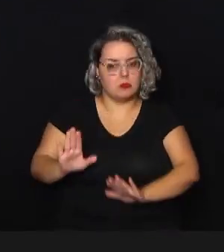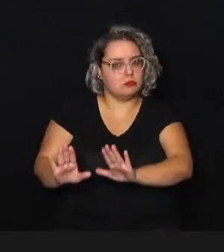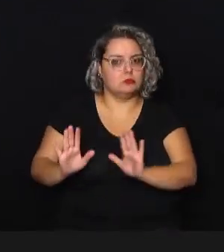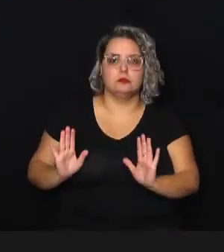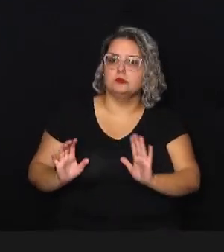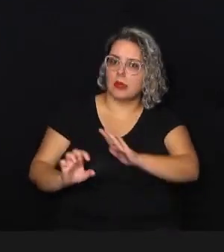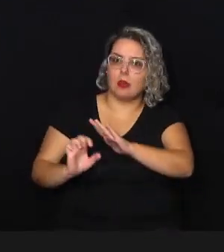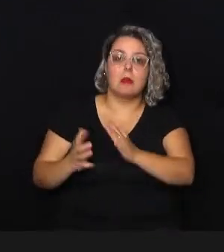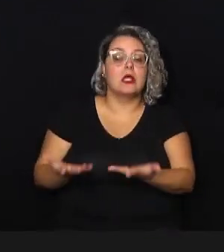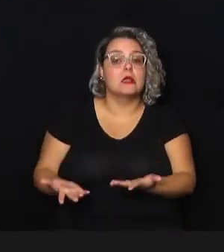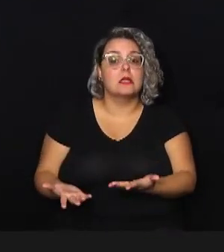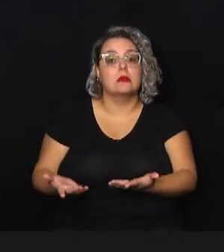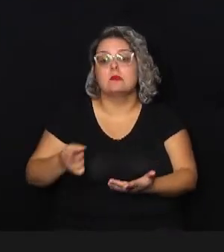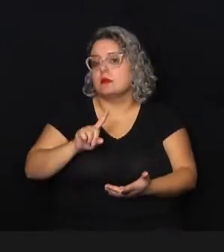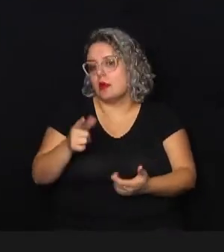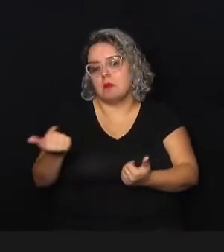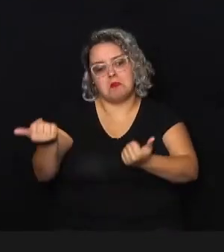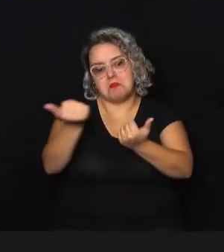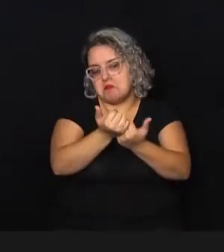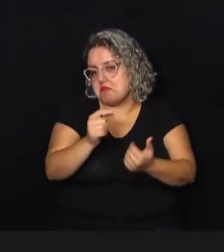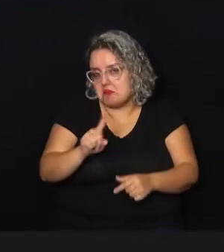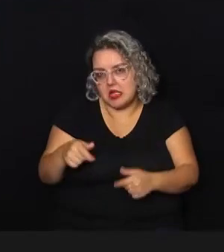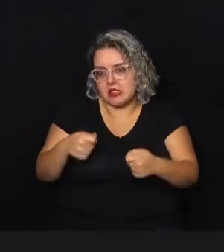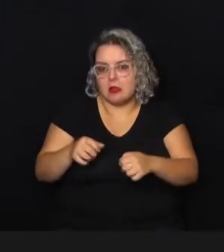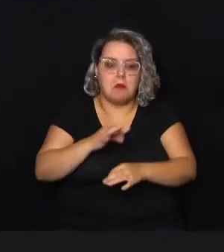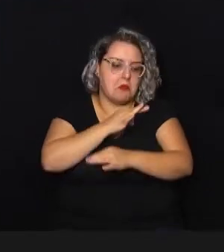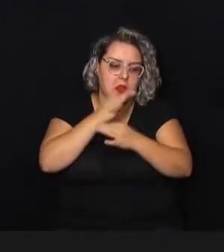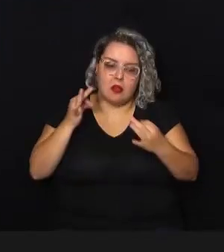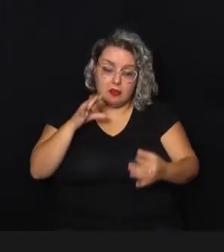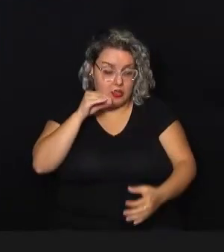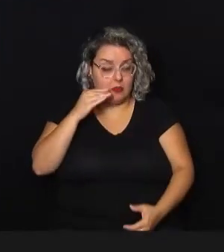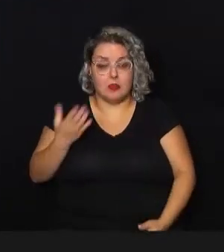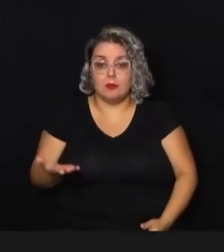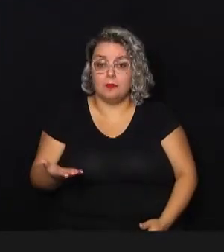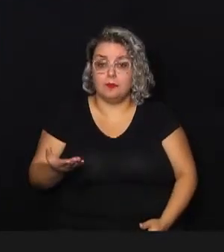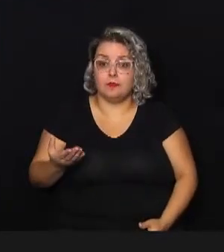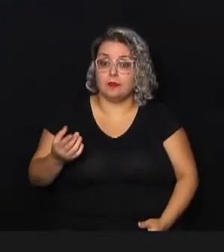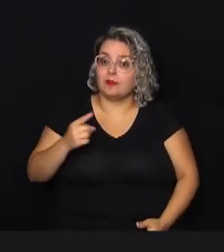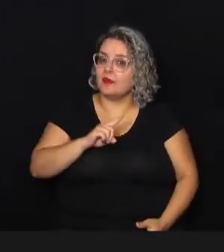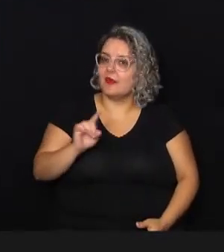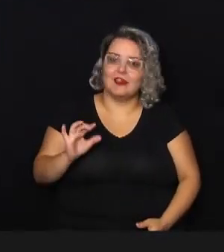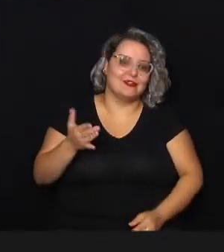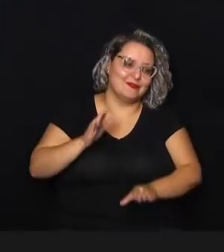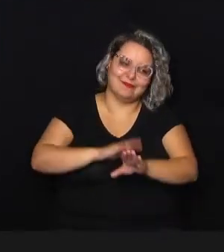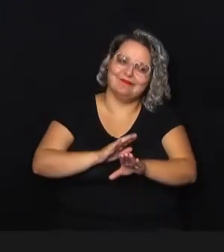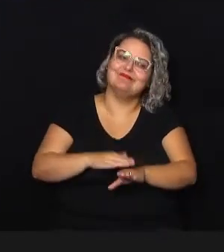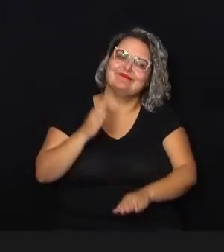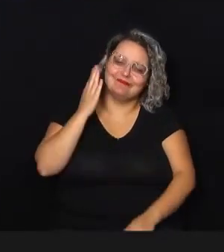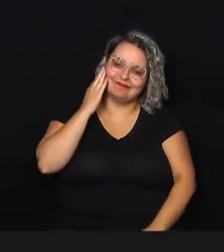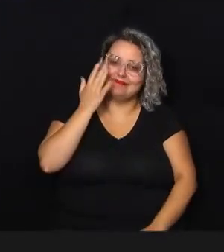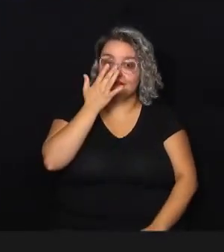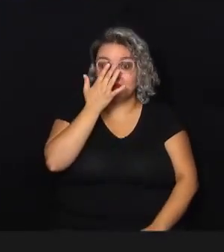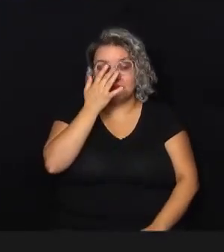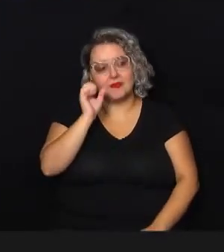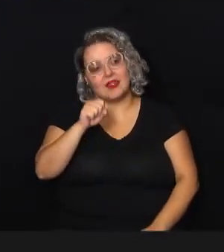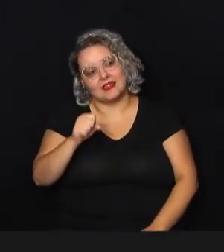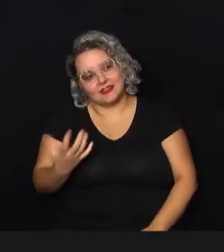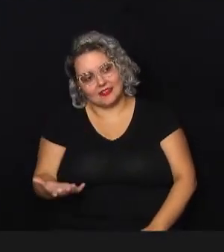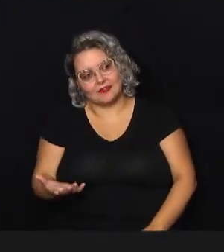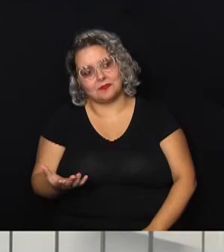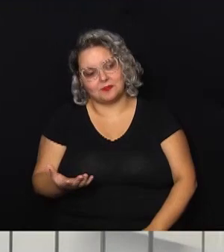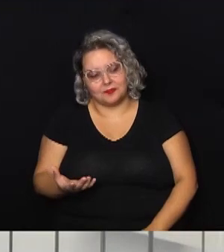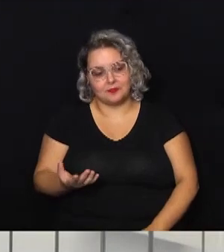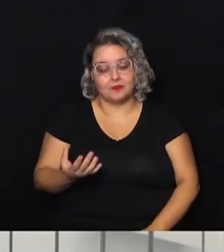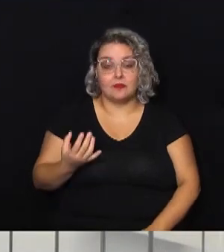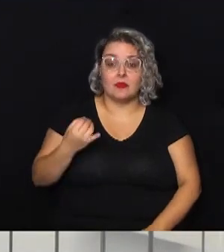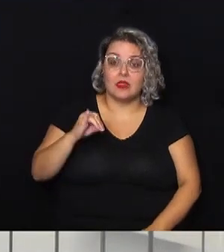necessário essa reposição de horas, perfeito para o funcionário, mas não acontece na prática, a gente sabe. Caso a